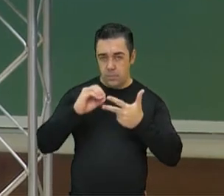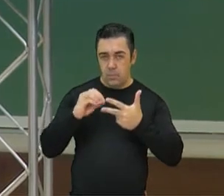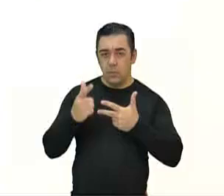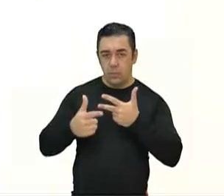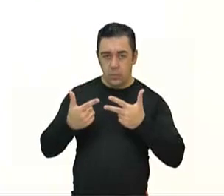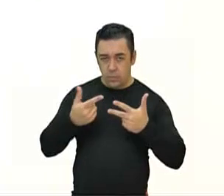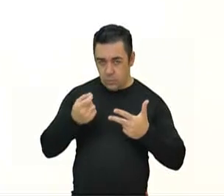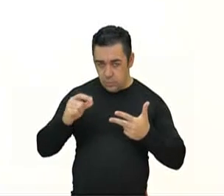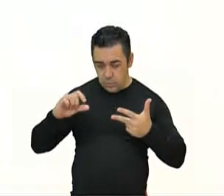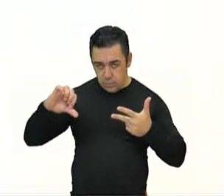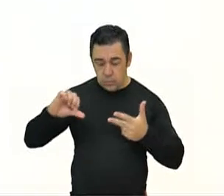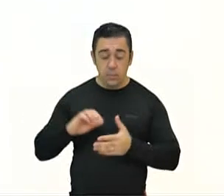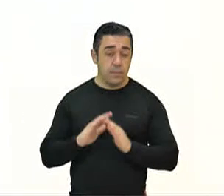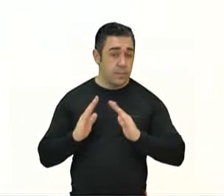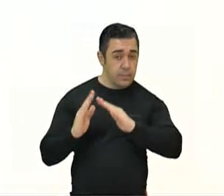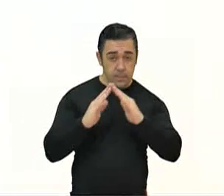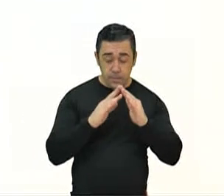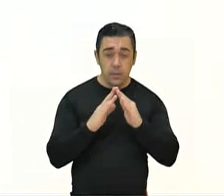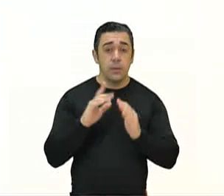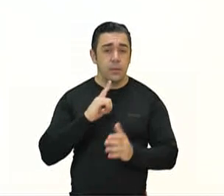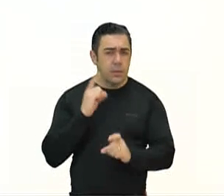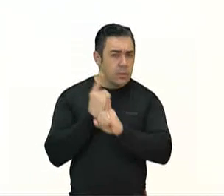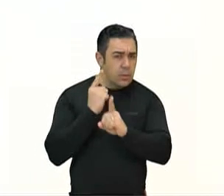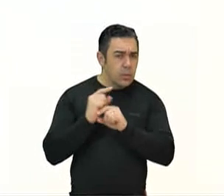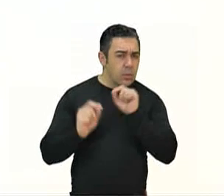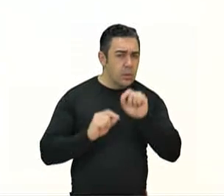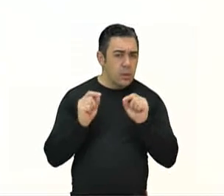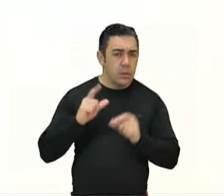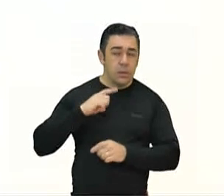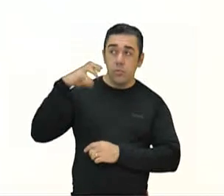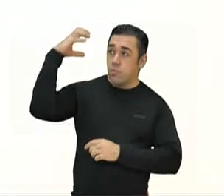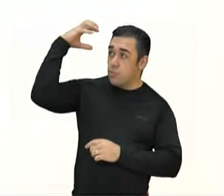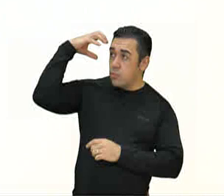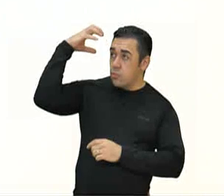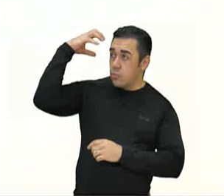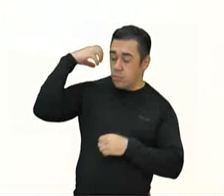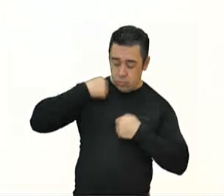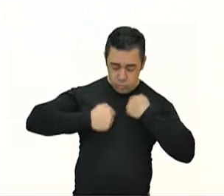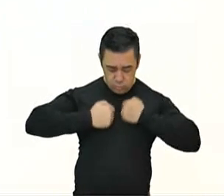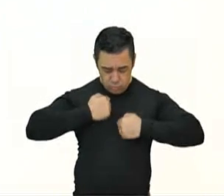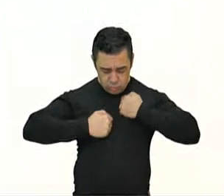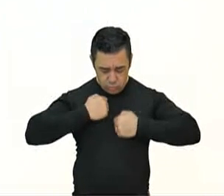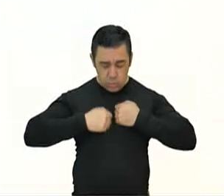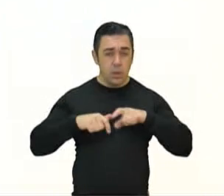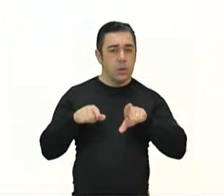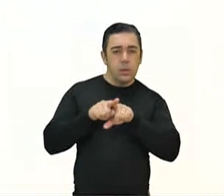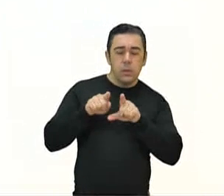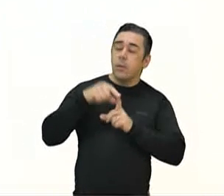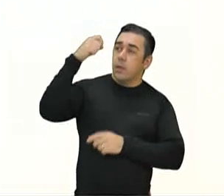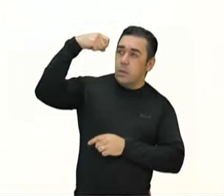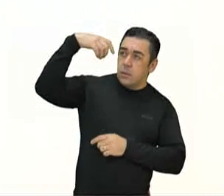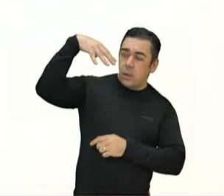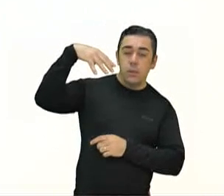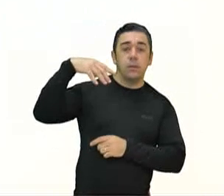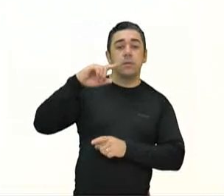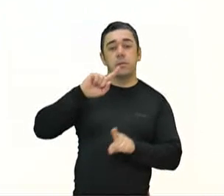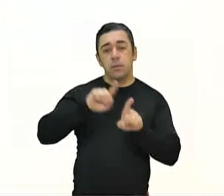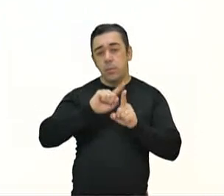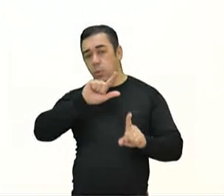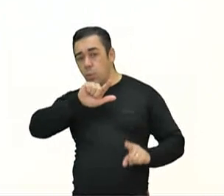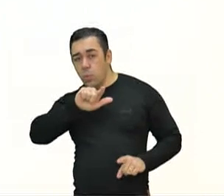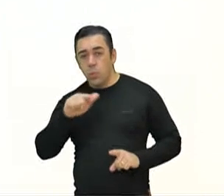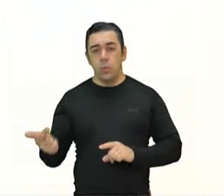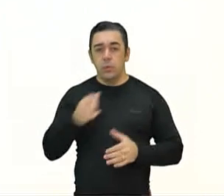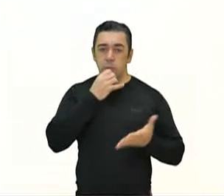nas residências é comum encontrar chuveiro elétrico e lâmpadas incandescentes, além de outros